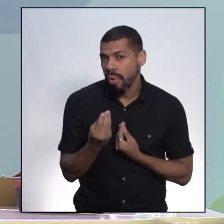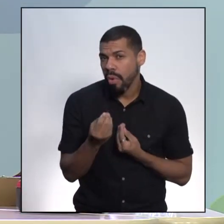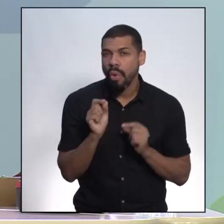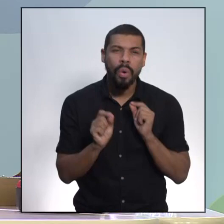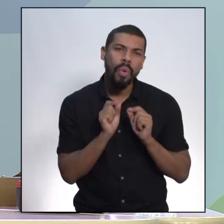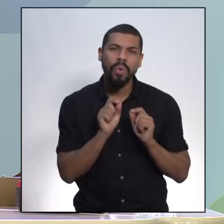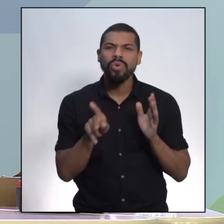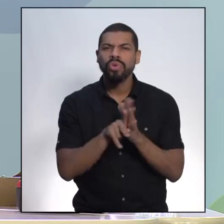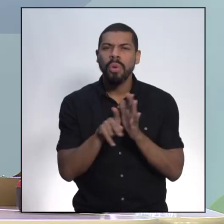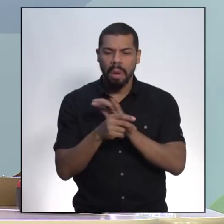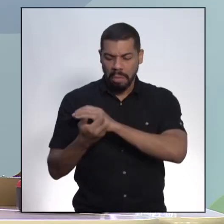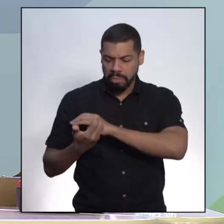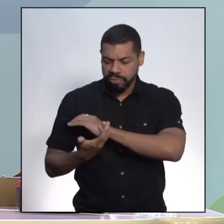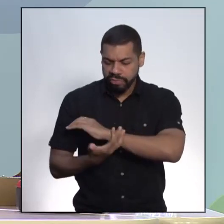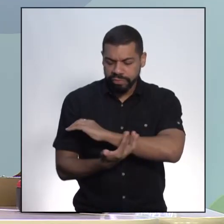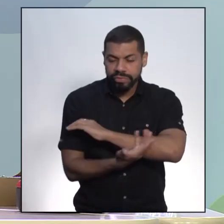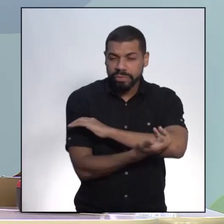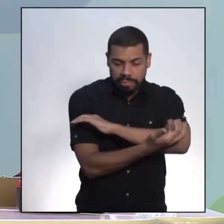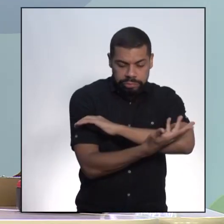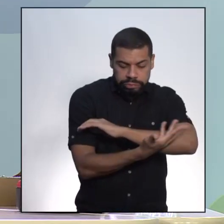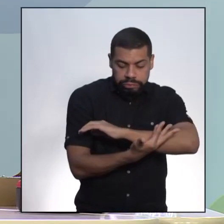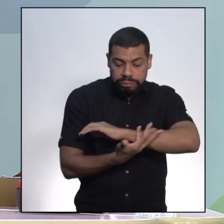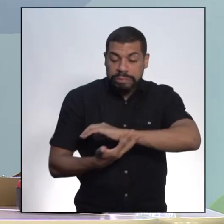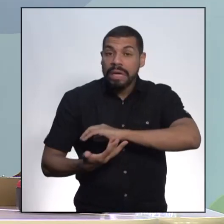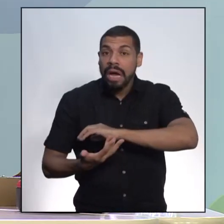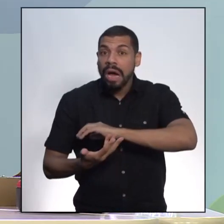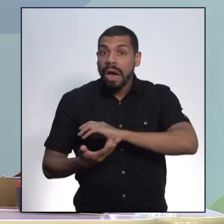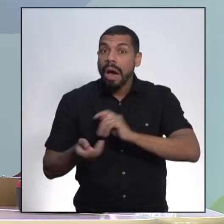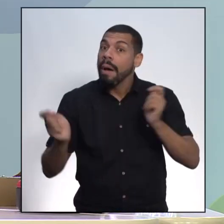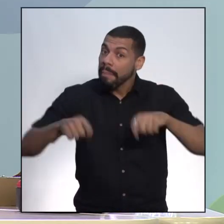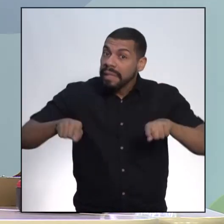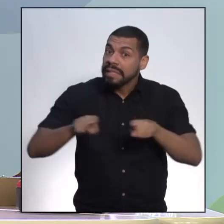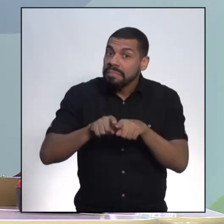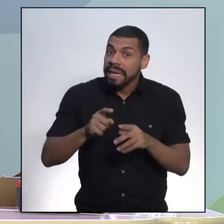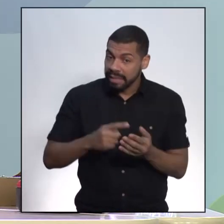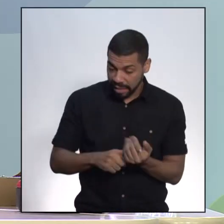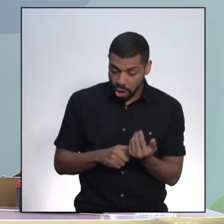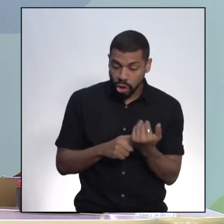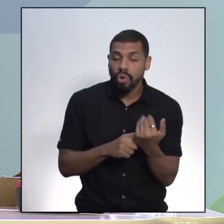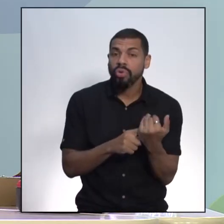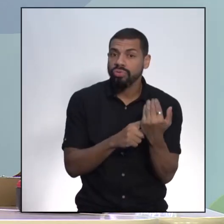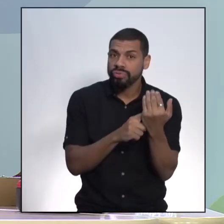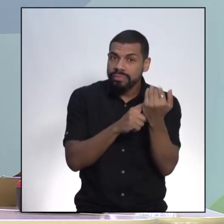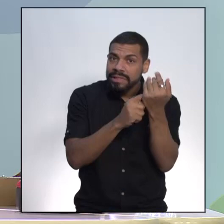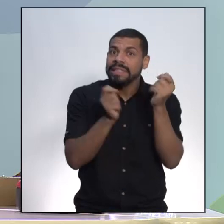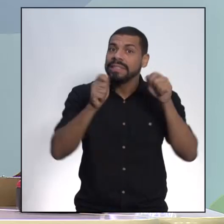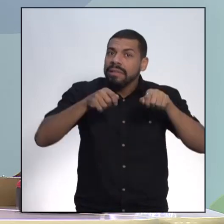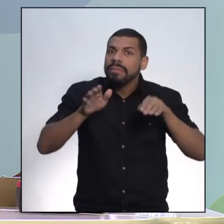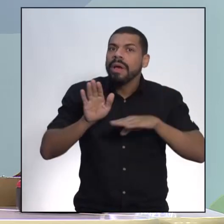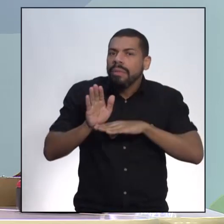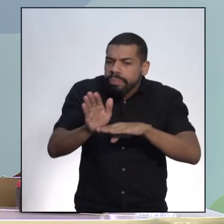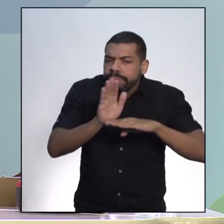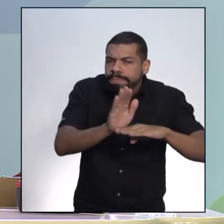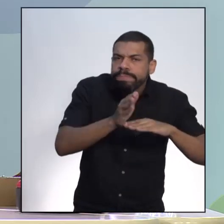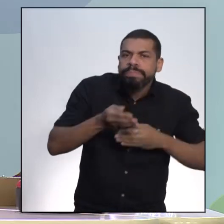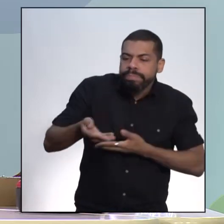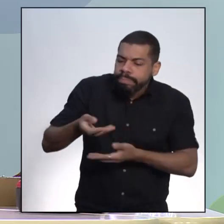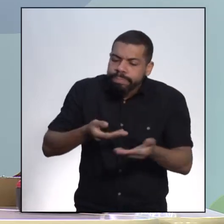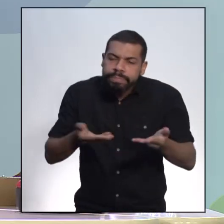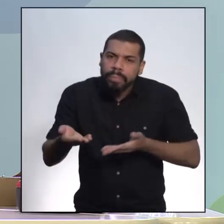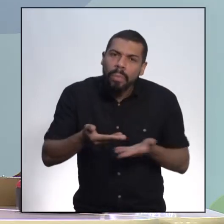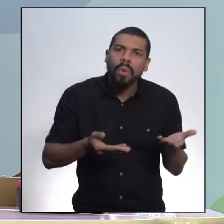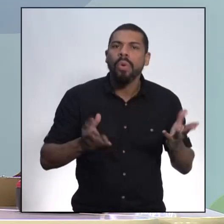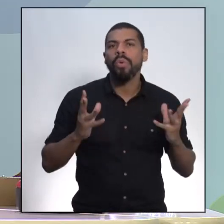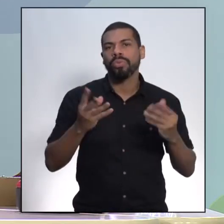numa plantação, ela tem toda uma tecnologia por trás, né, que necessita para que ela tenha um desenvolvimento e poder